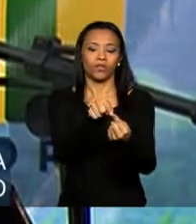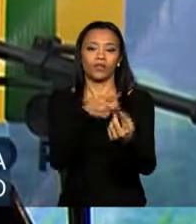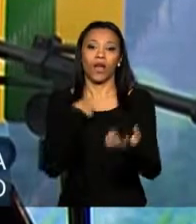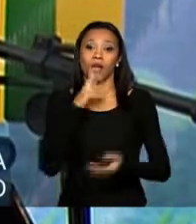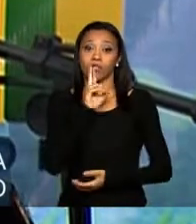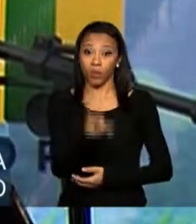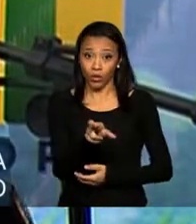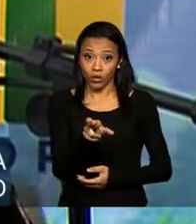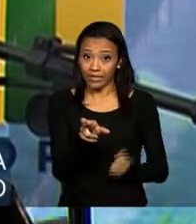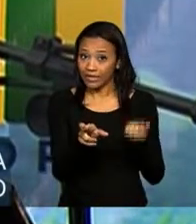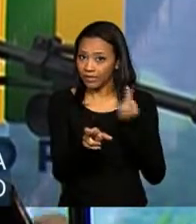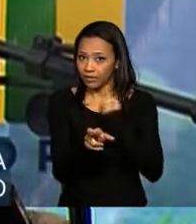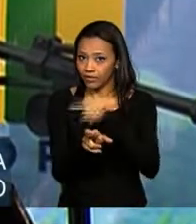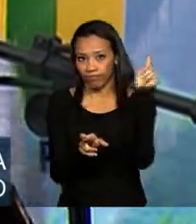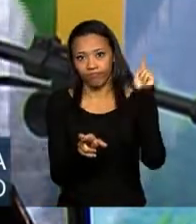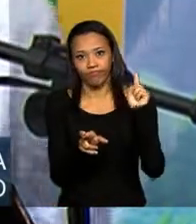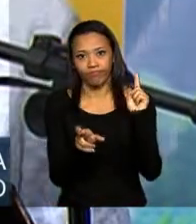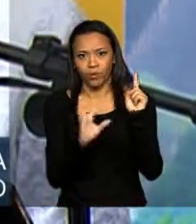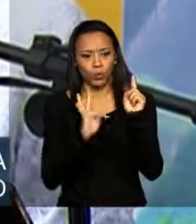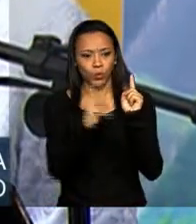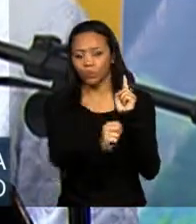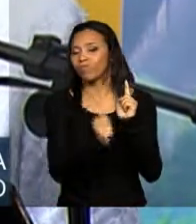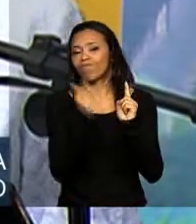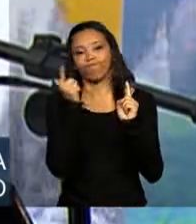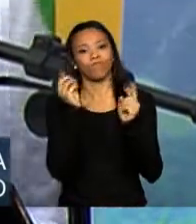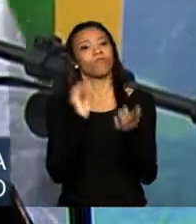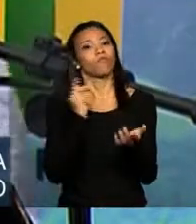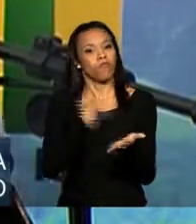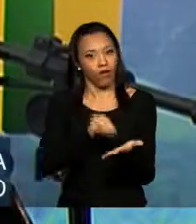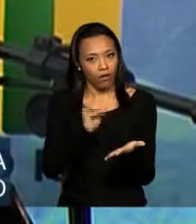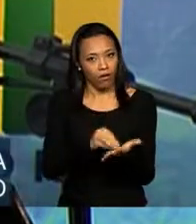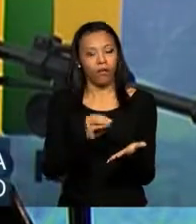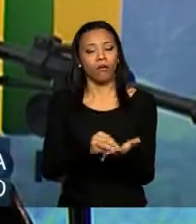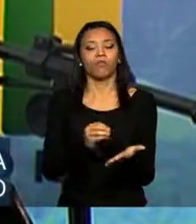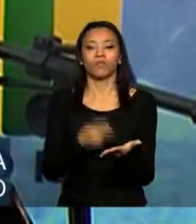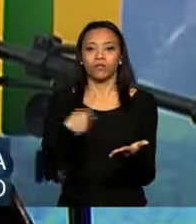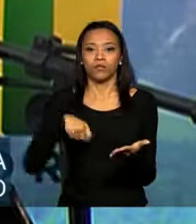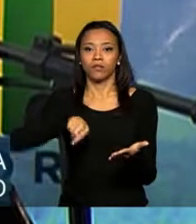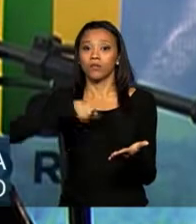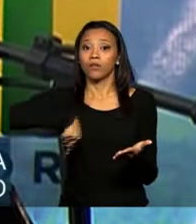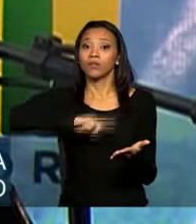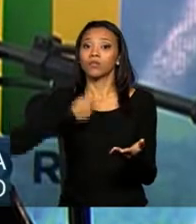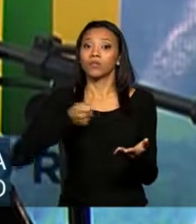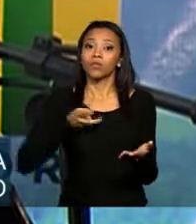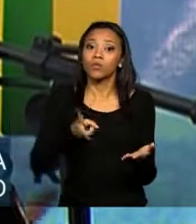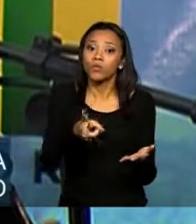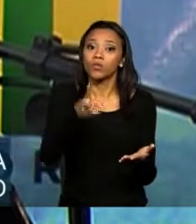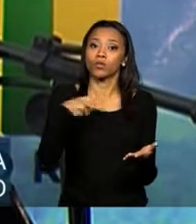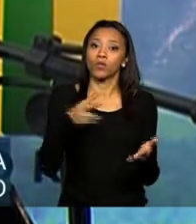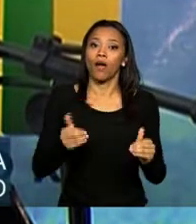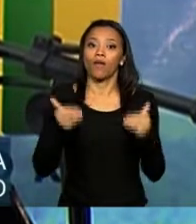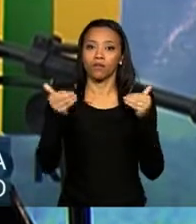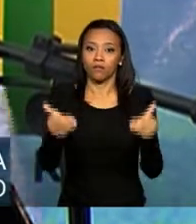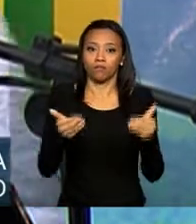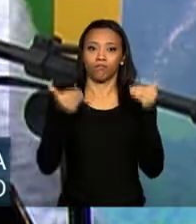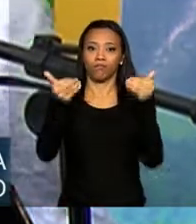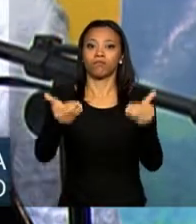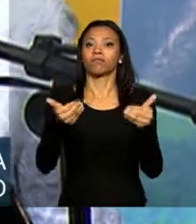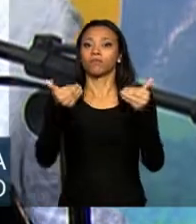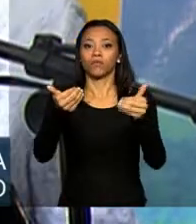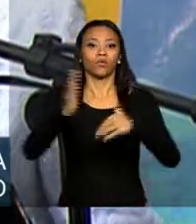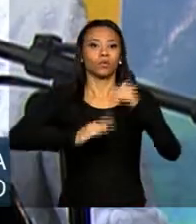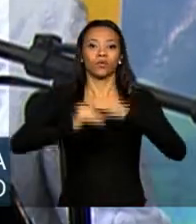resposta é não nós temos de continuar inclusive avançando na inclusão